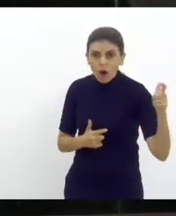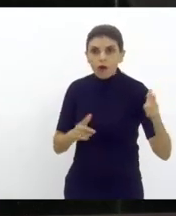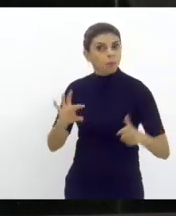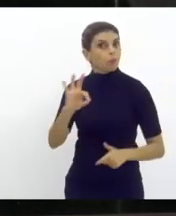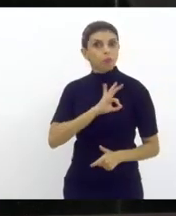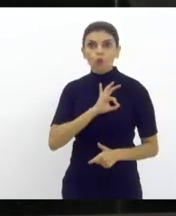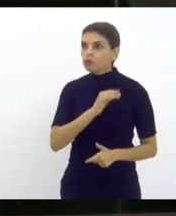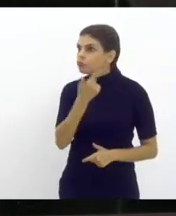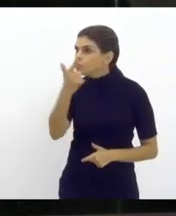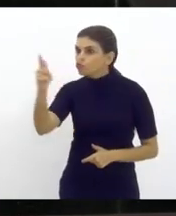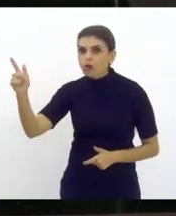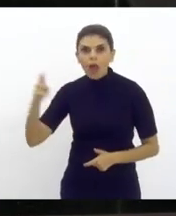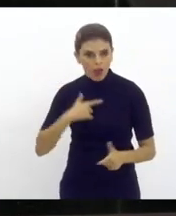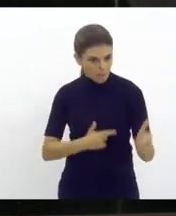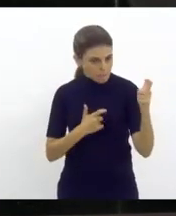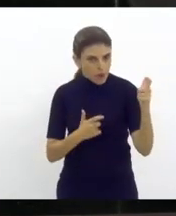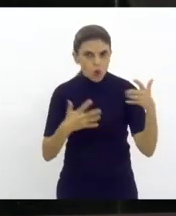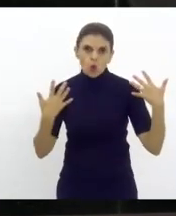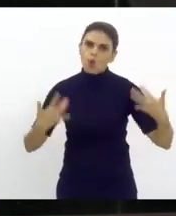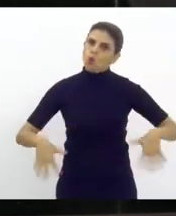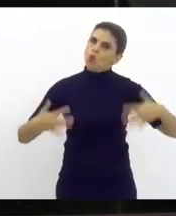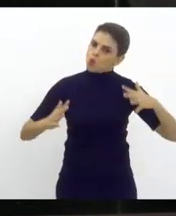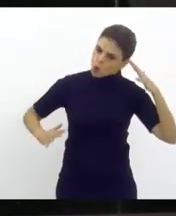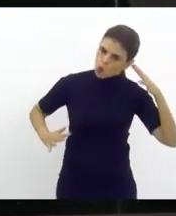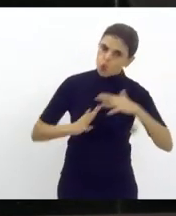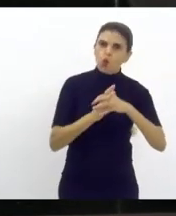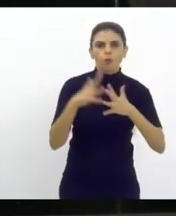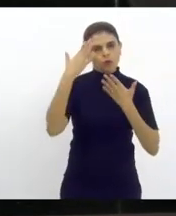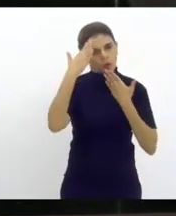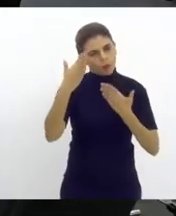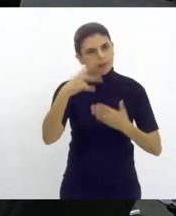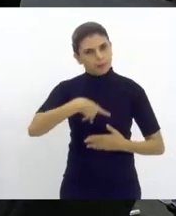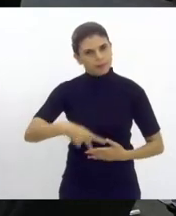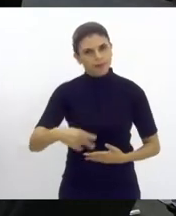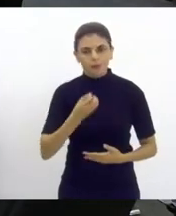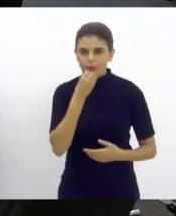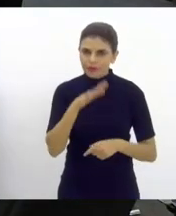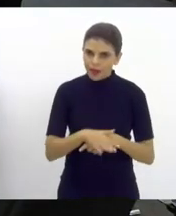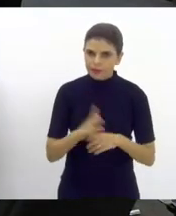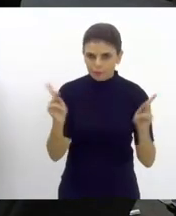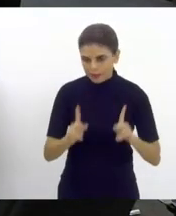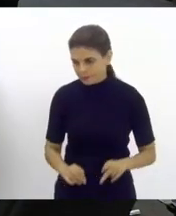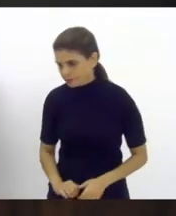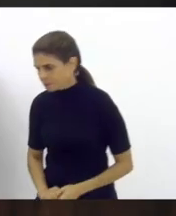a polícia trabalha com isso muito obrigado senhora Presidente uma boa tarde Fica na paz